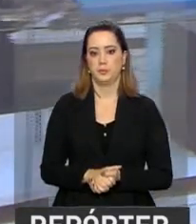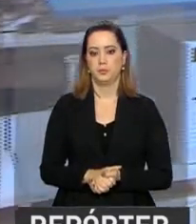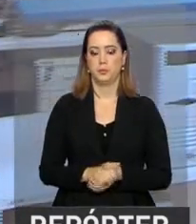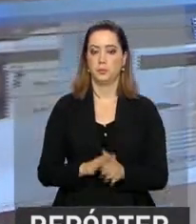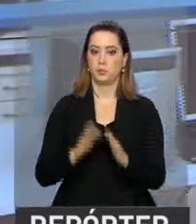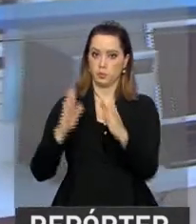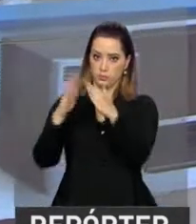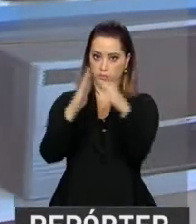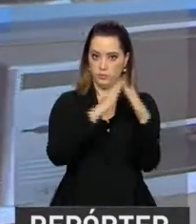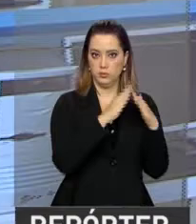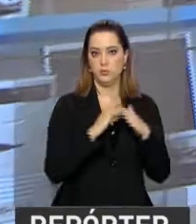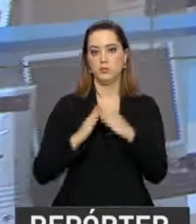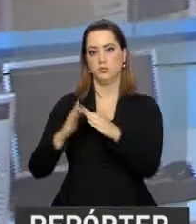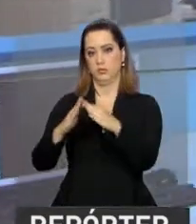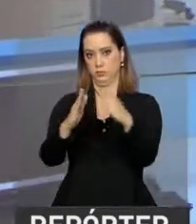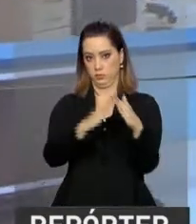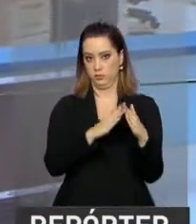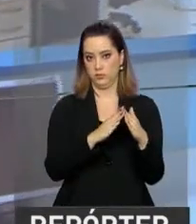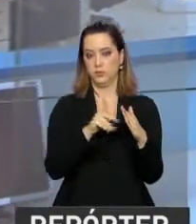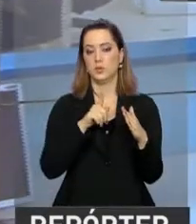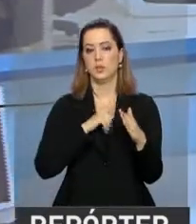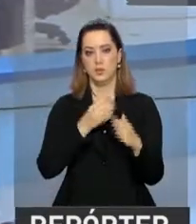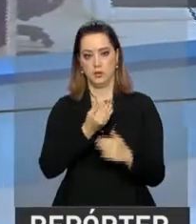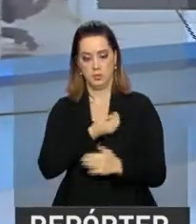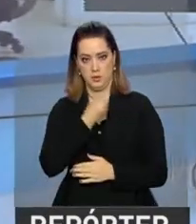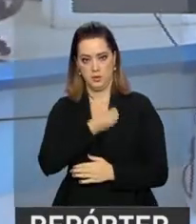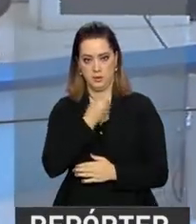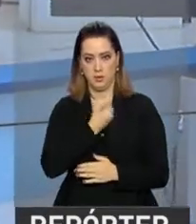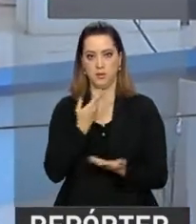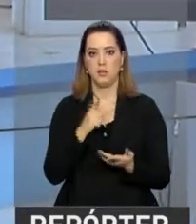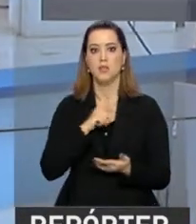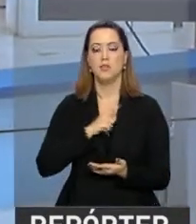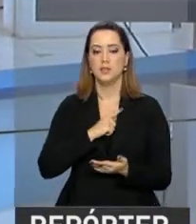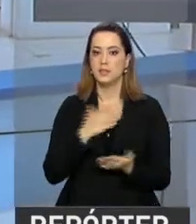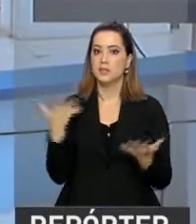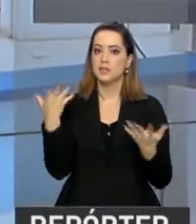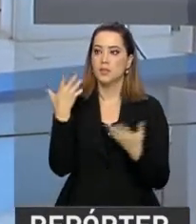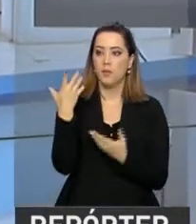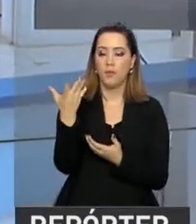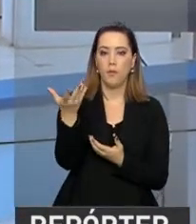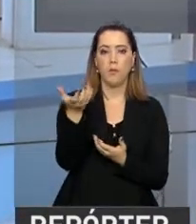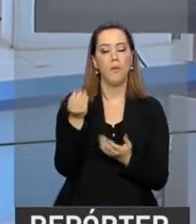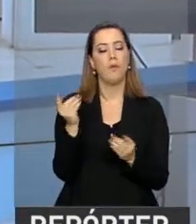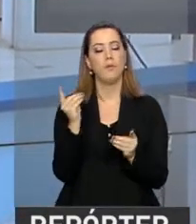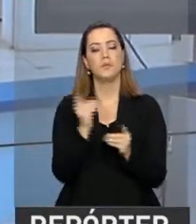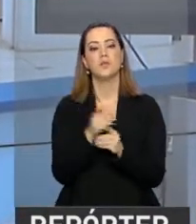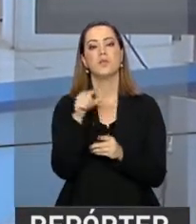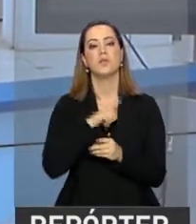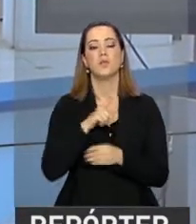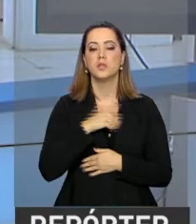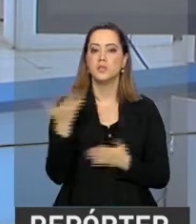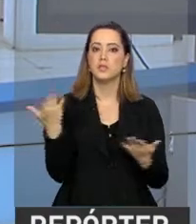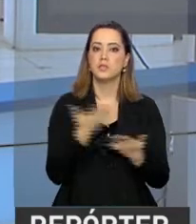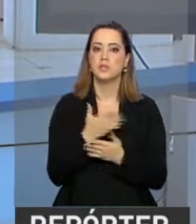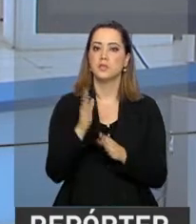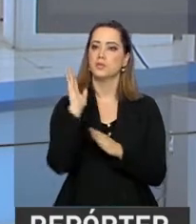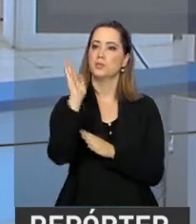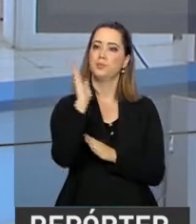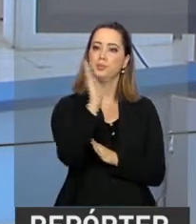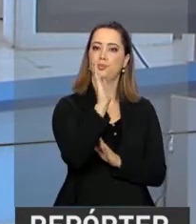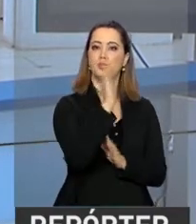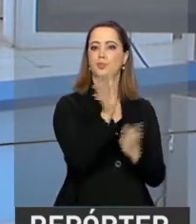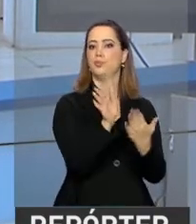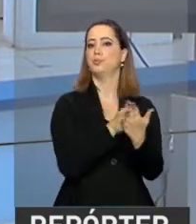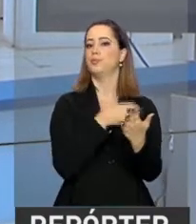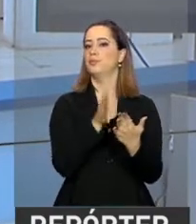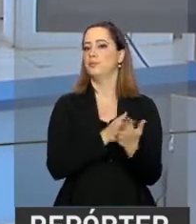conjuntos habitacionais do programa Minha Casa Minha Vida vão ter bibliotecas comunitárias. A informação é do ministro da Cultura, Marcelo Calero. A decisão